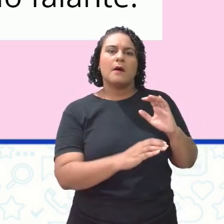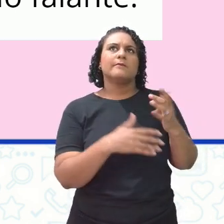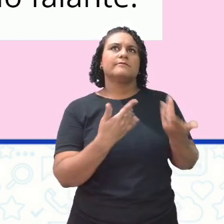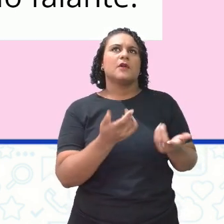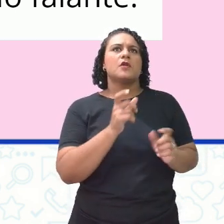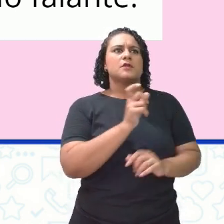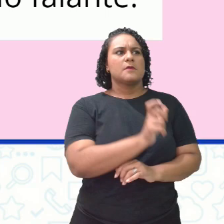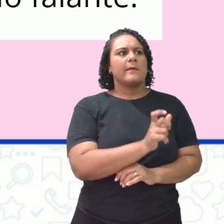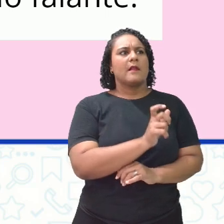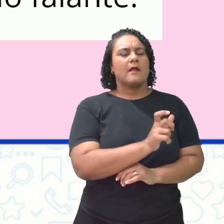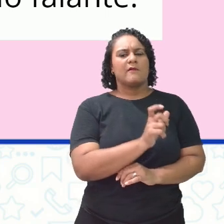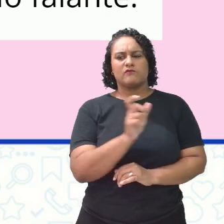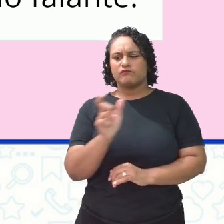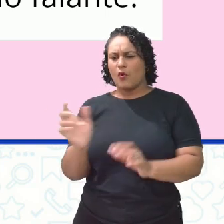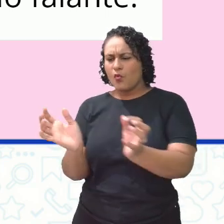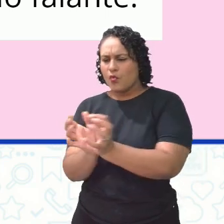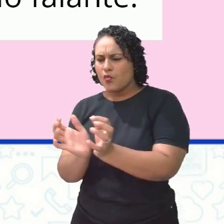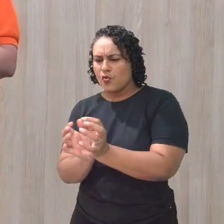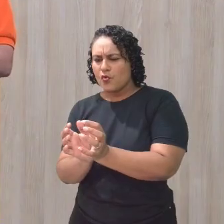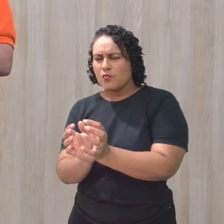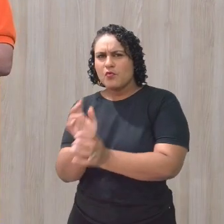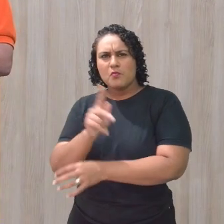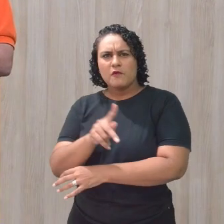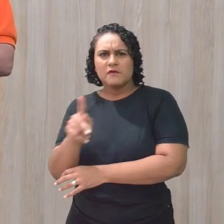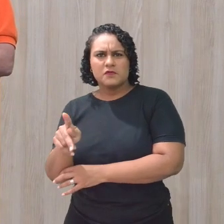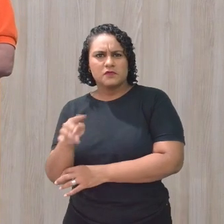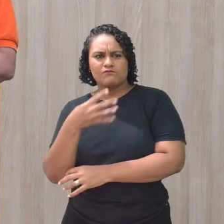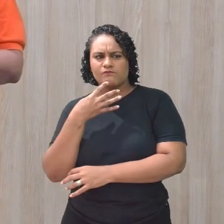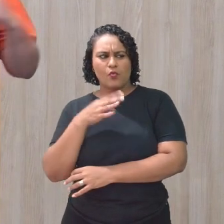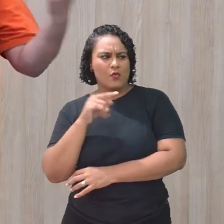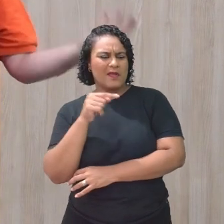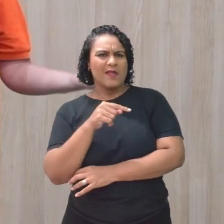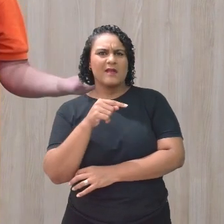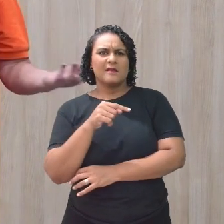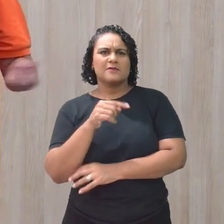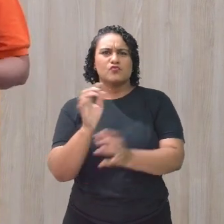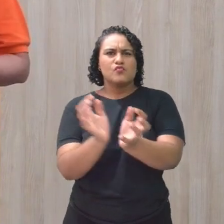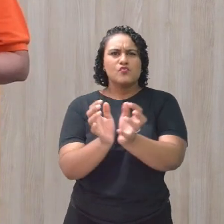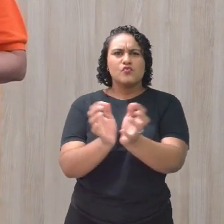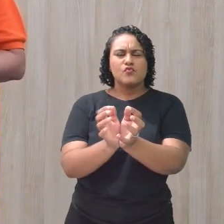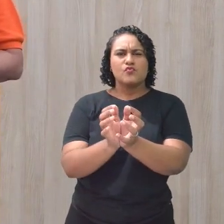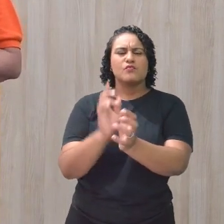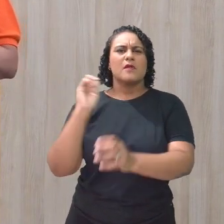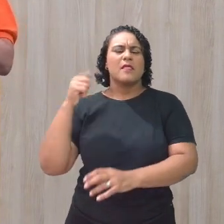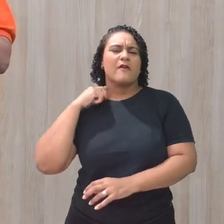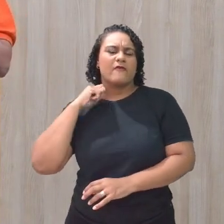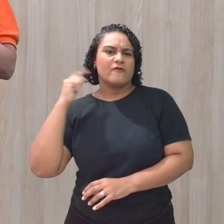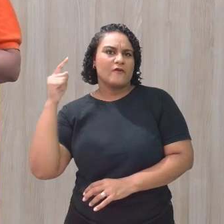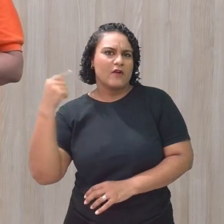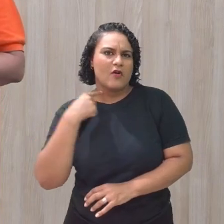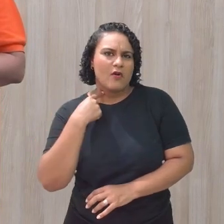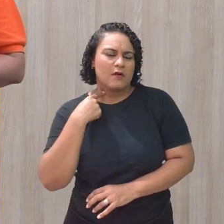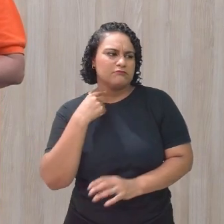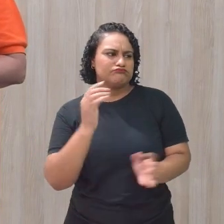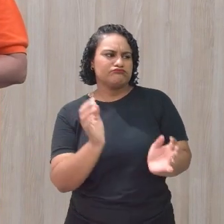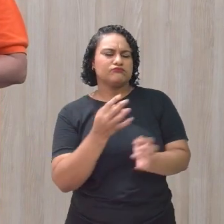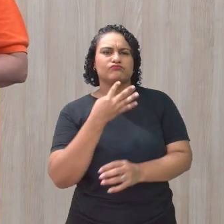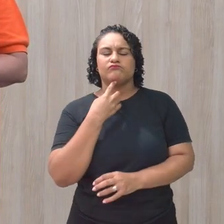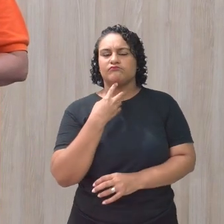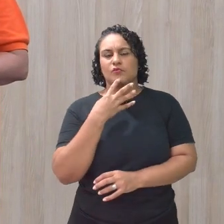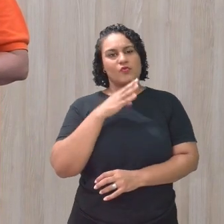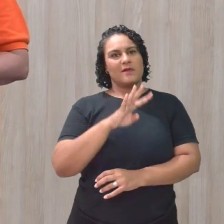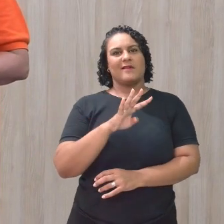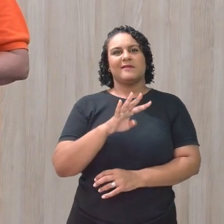conhecidas pelo grupo de professores, o grupo de médico, o grupo de advogados, né? Outros grupos